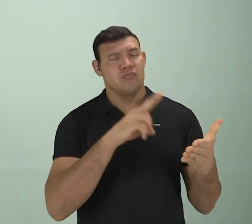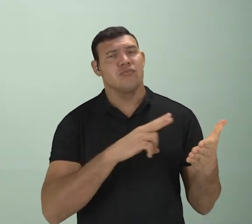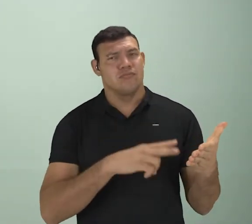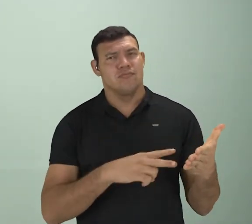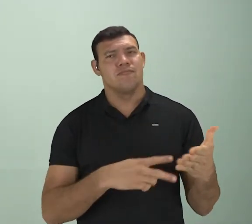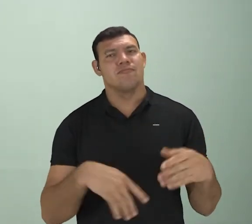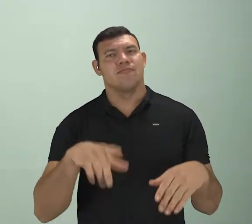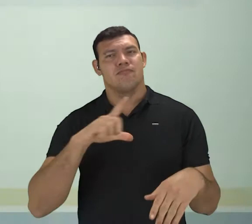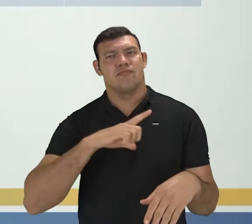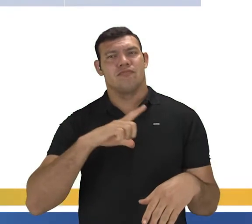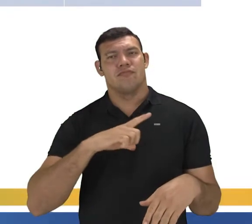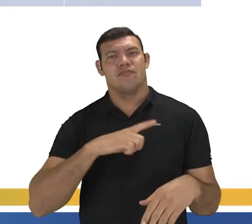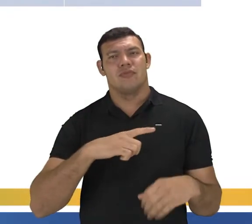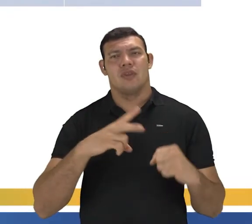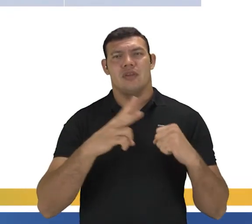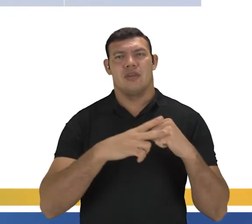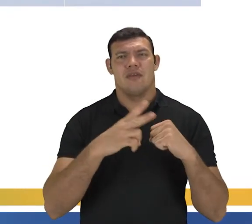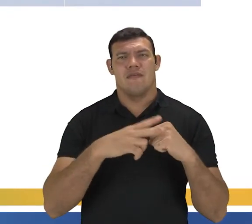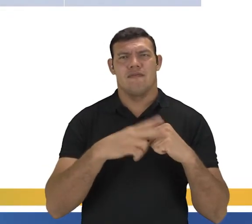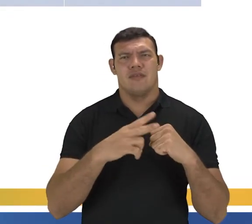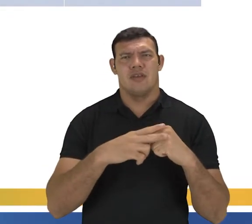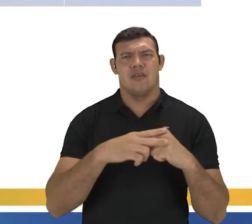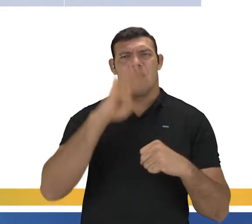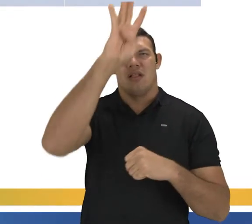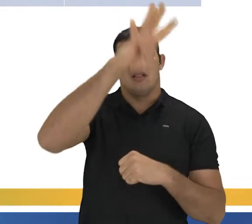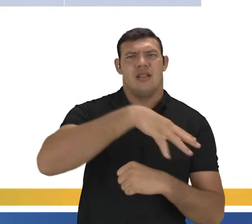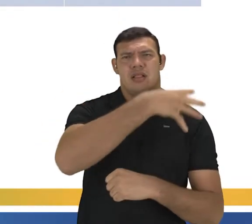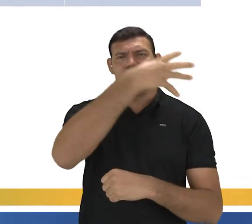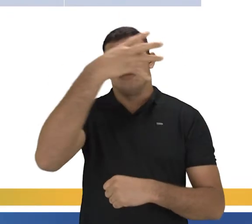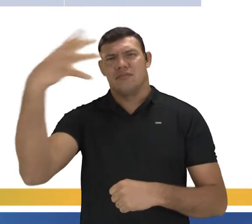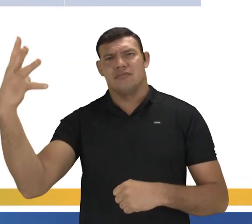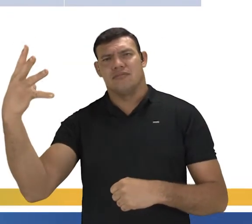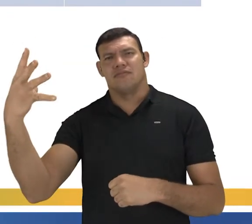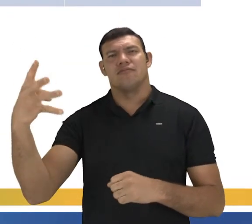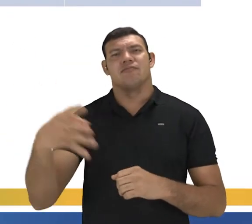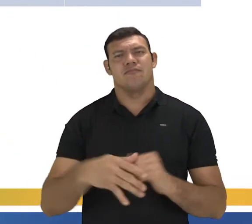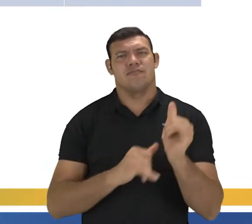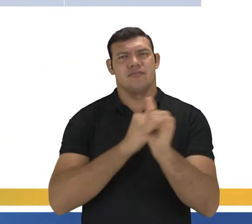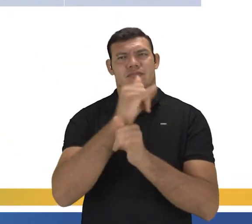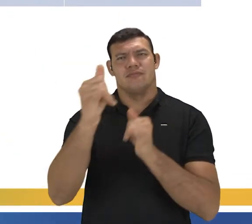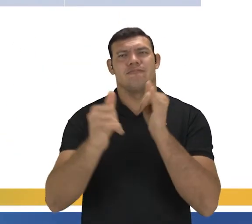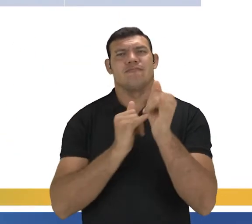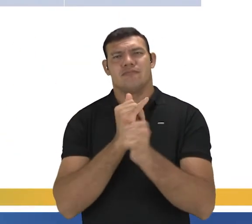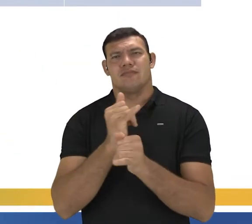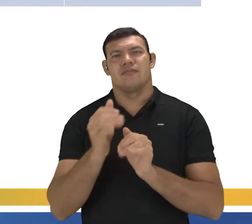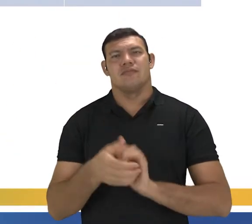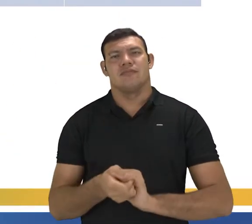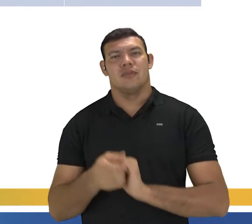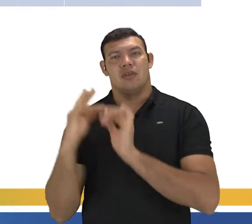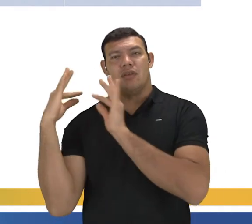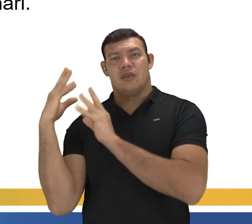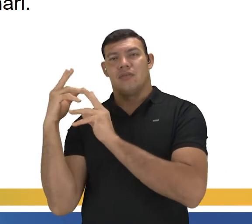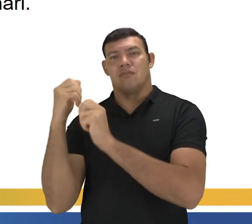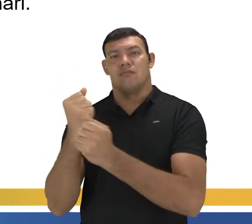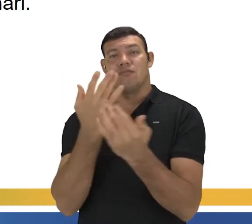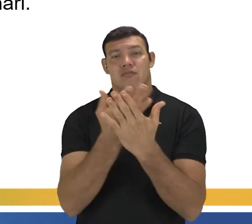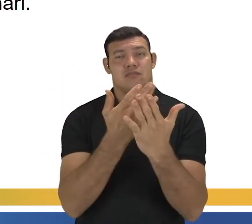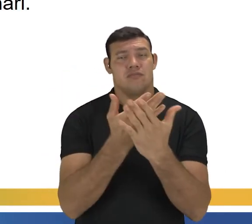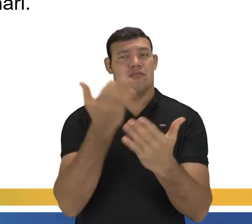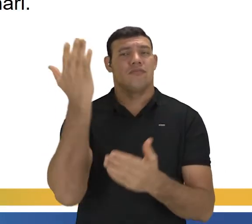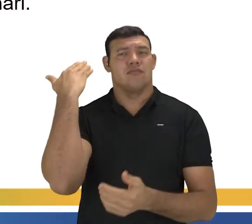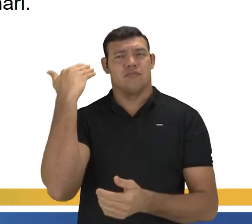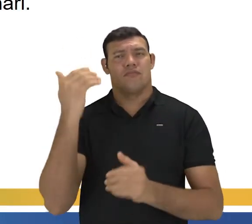também se podem encontrar na internet várias tabelas para ajudar vocês nesse tópico então revisar aula passada